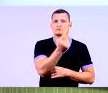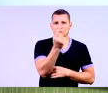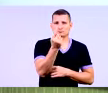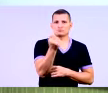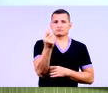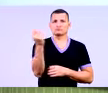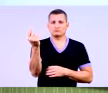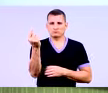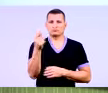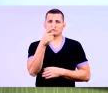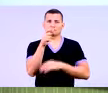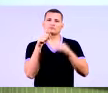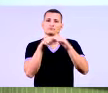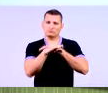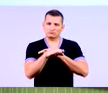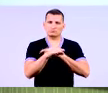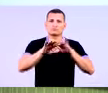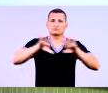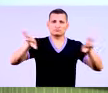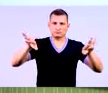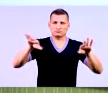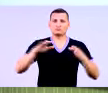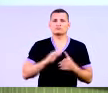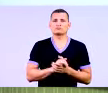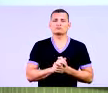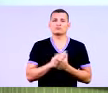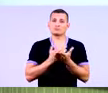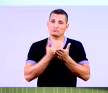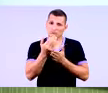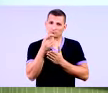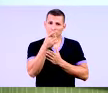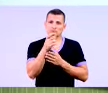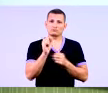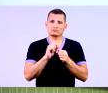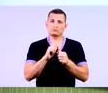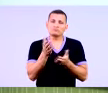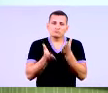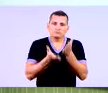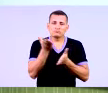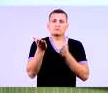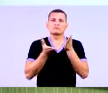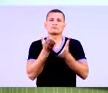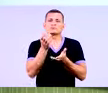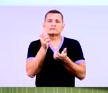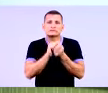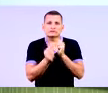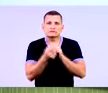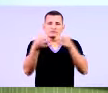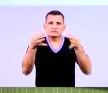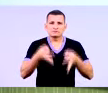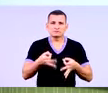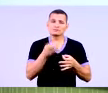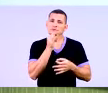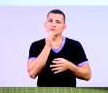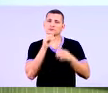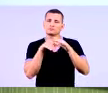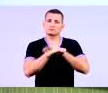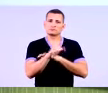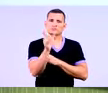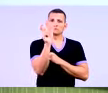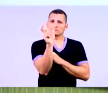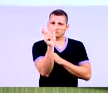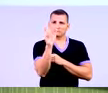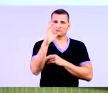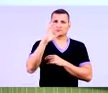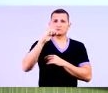situações é que você armazena de forma separada ea partir daí é fácil os tratamentos adequados se eu for mazina o cpf de uma pessoa possa